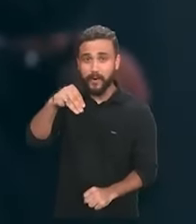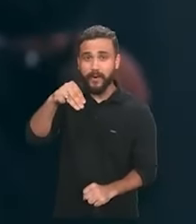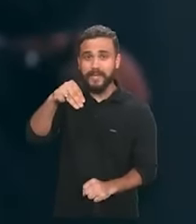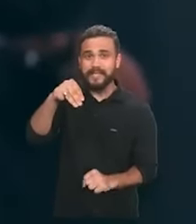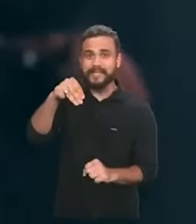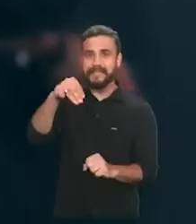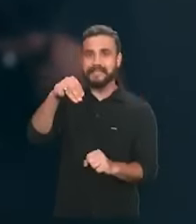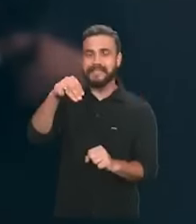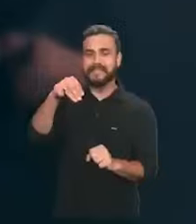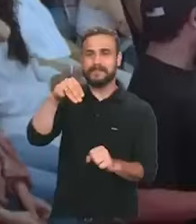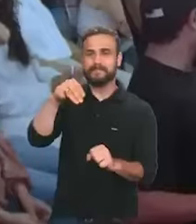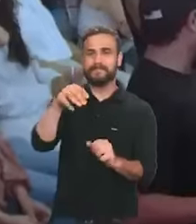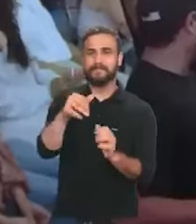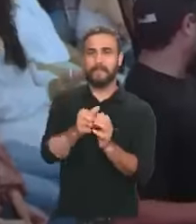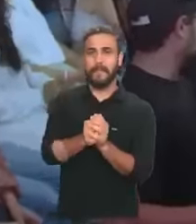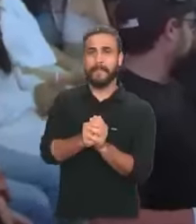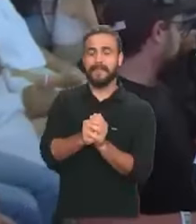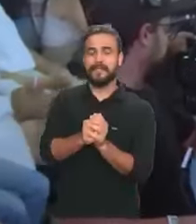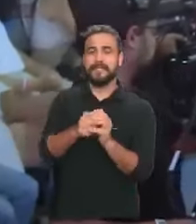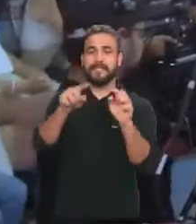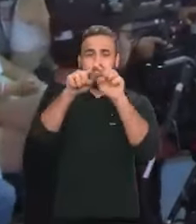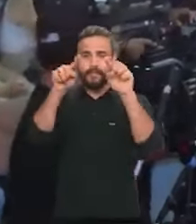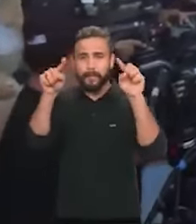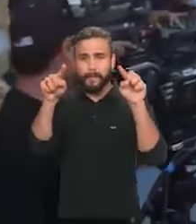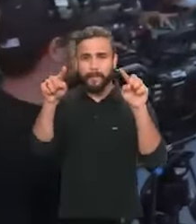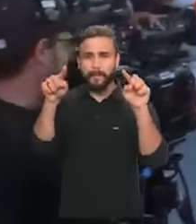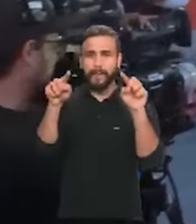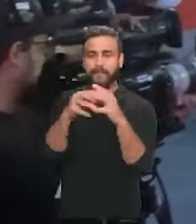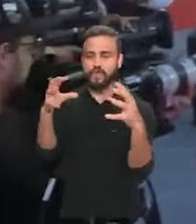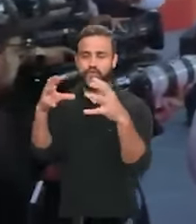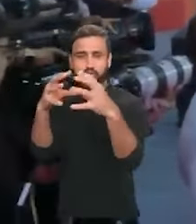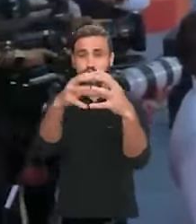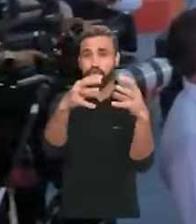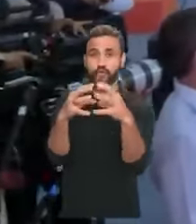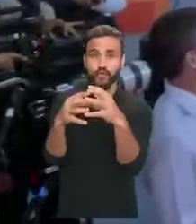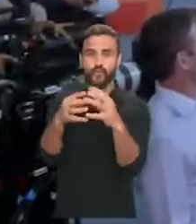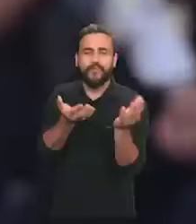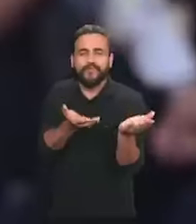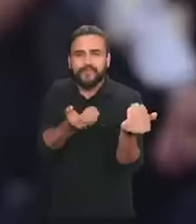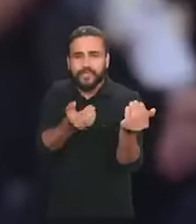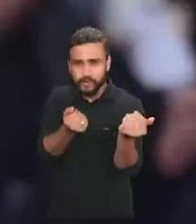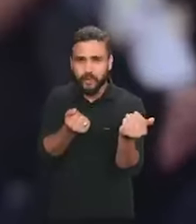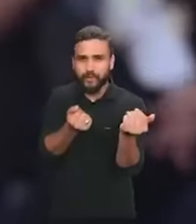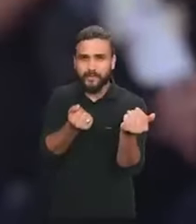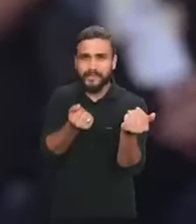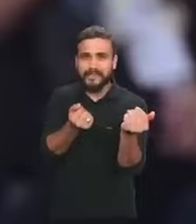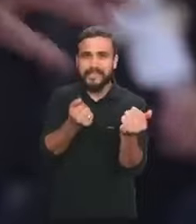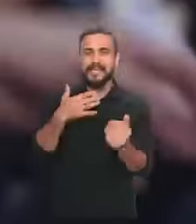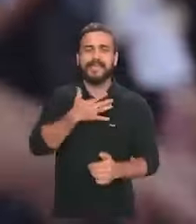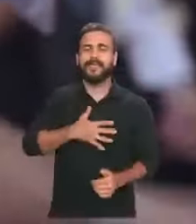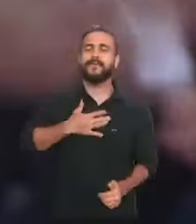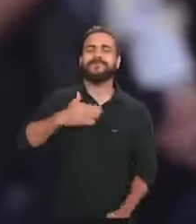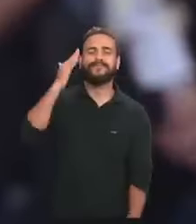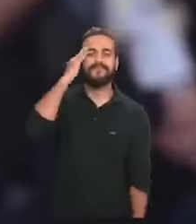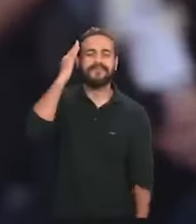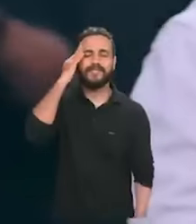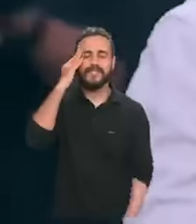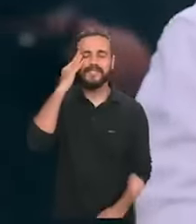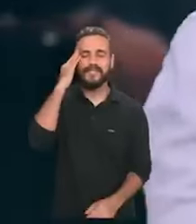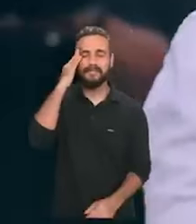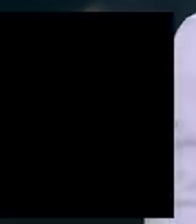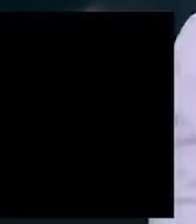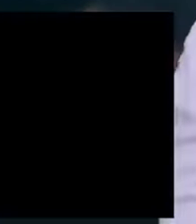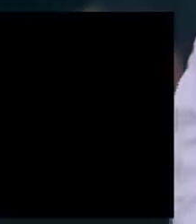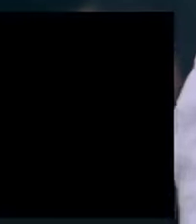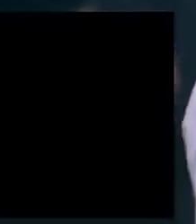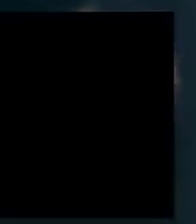plataformas predominantemente de jovens. Eles têm interesse, sim, em saber sobre a volta de Jesus, sobre o fim dos tempos. Como é que é essa experiência